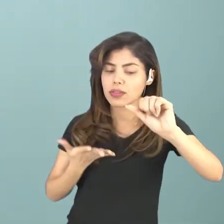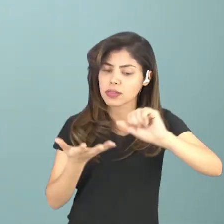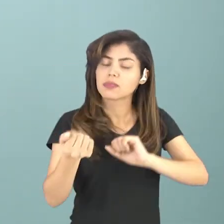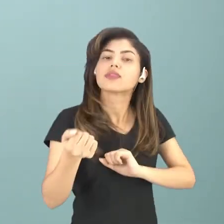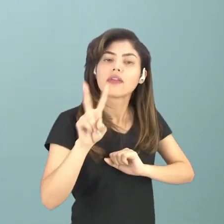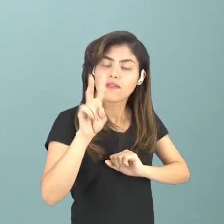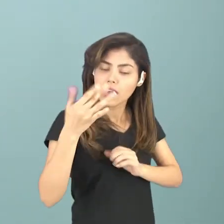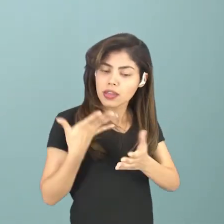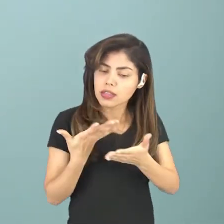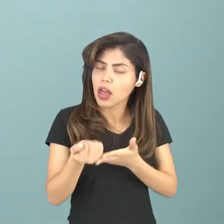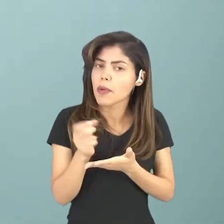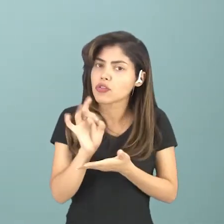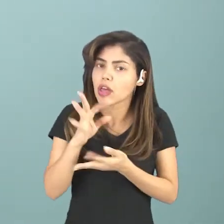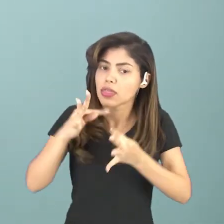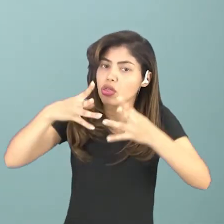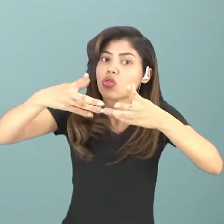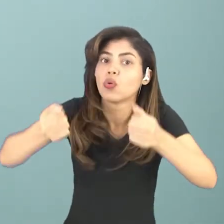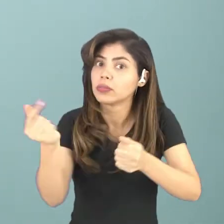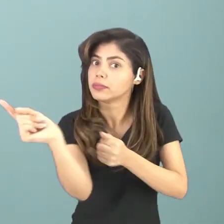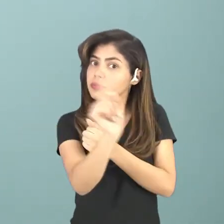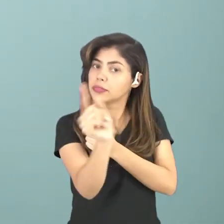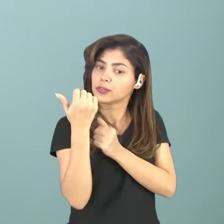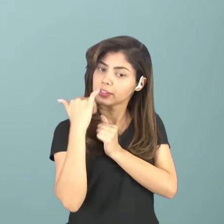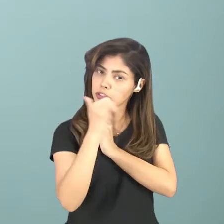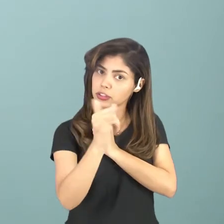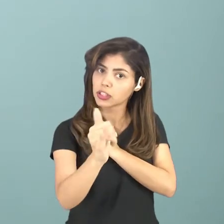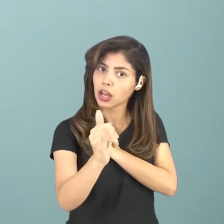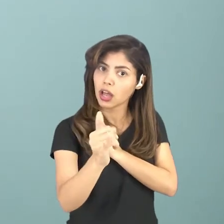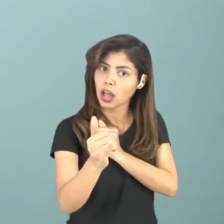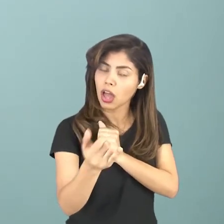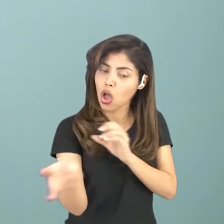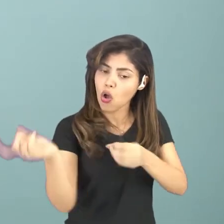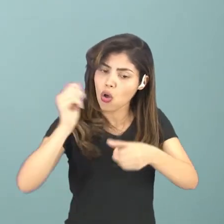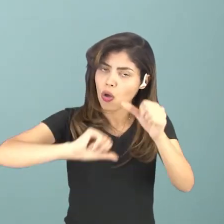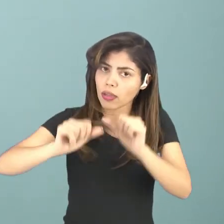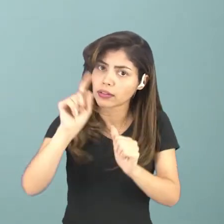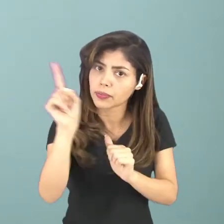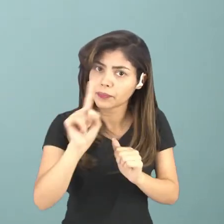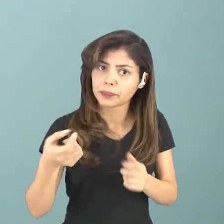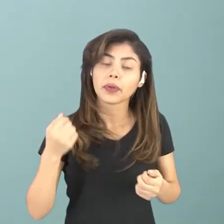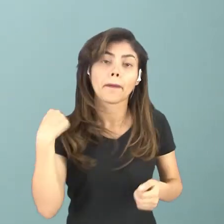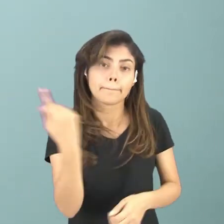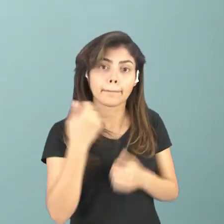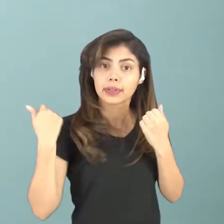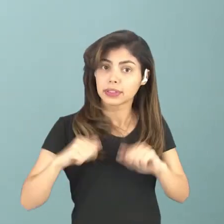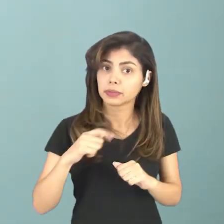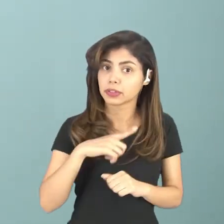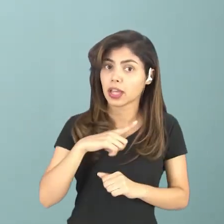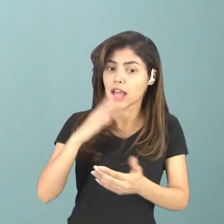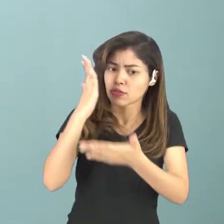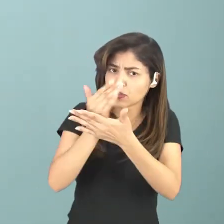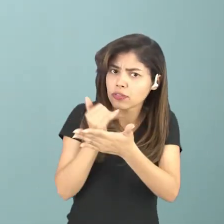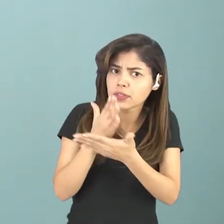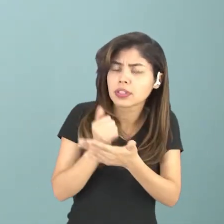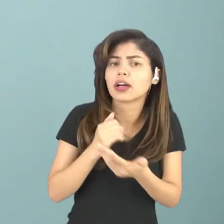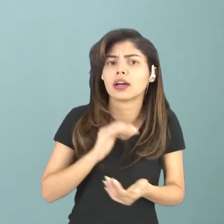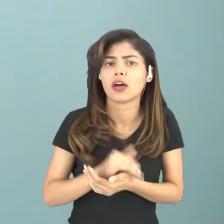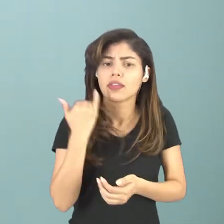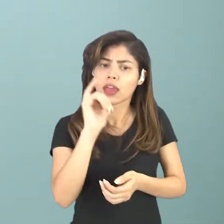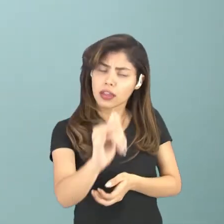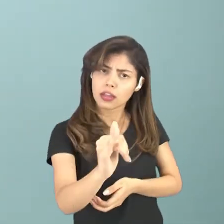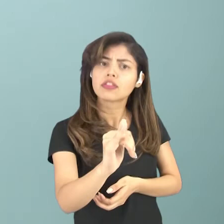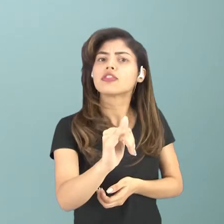convertida. Então, nós temos aí a divisão da energia fornecida em energia útil, que é aquela que eu